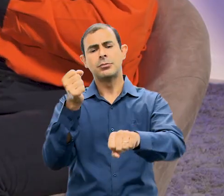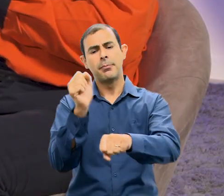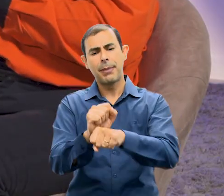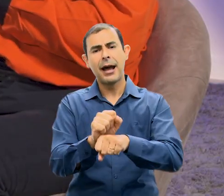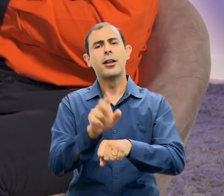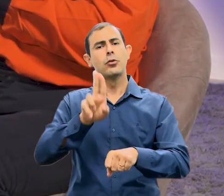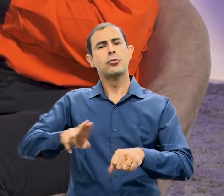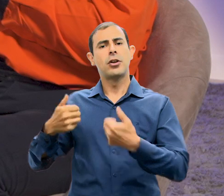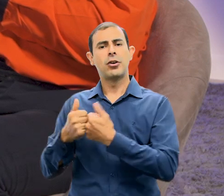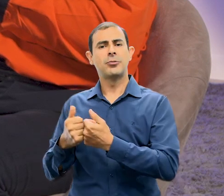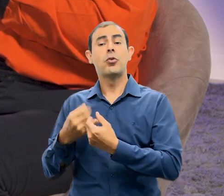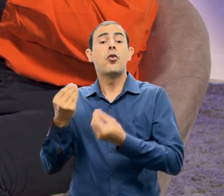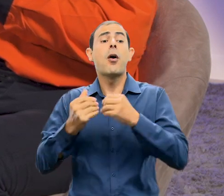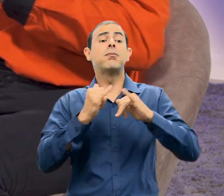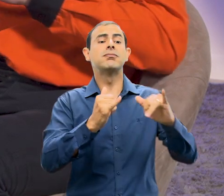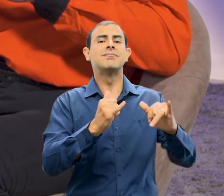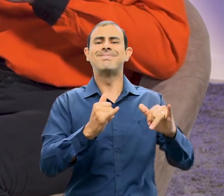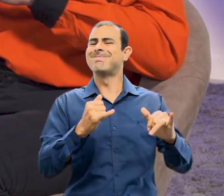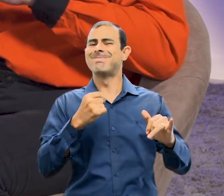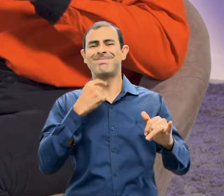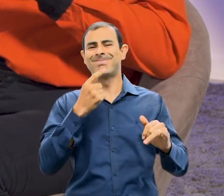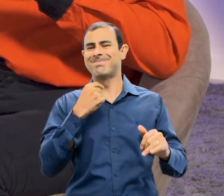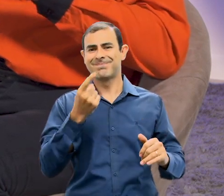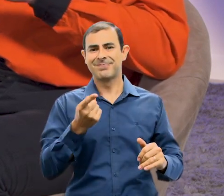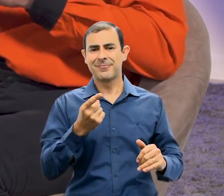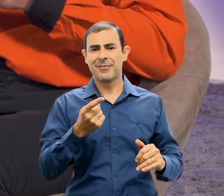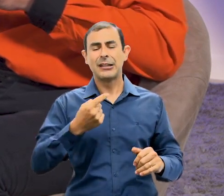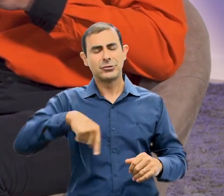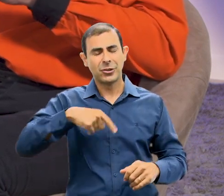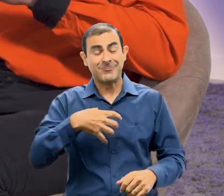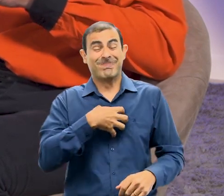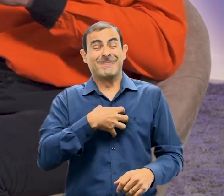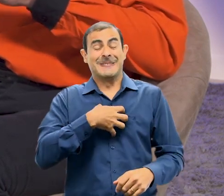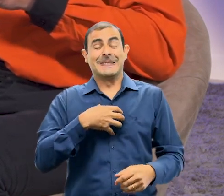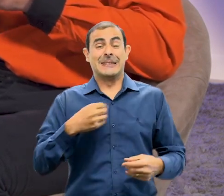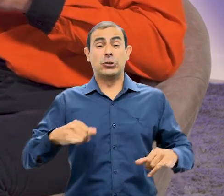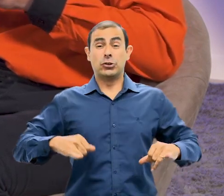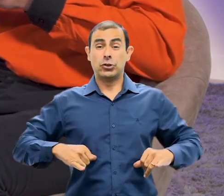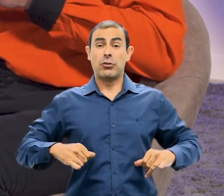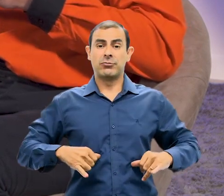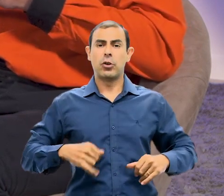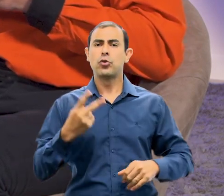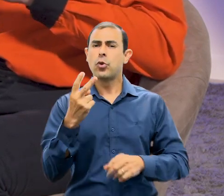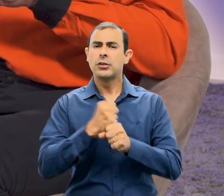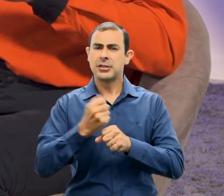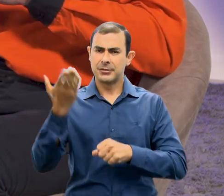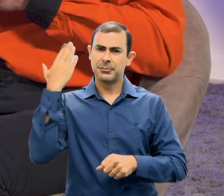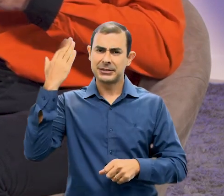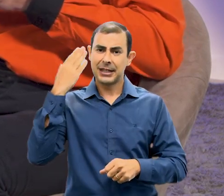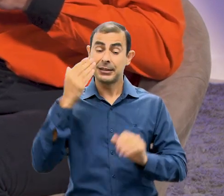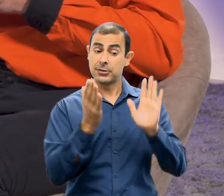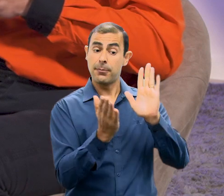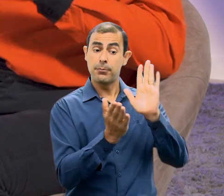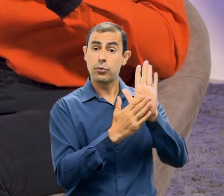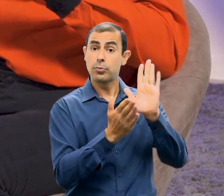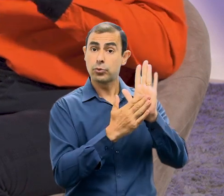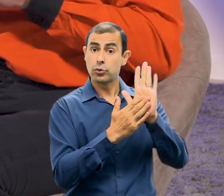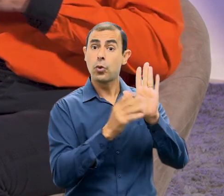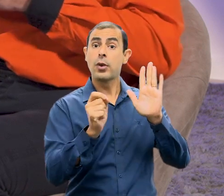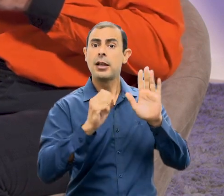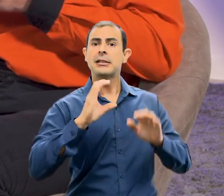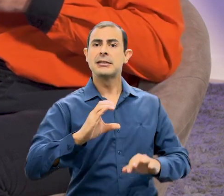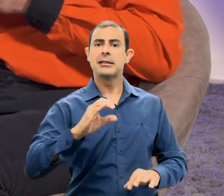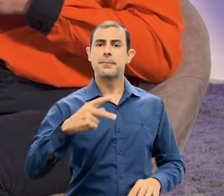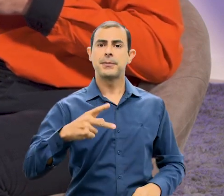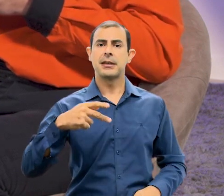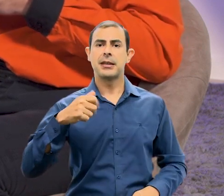Então, essa é uma pauta bastante dolorida para nós. Nós, inclusive, há 2 anos atrás, nós propusemos uma CPI para ver o que